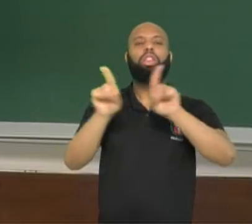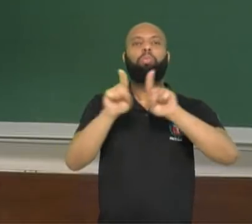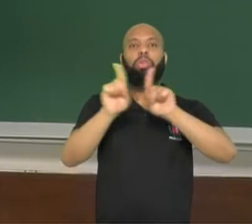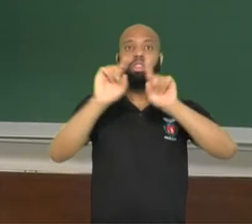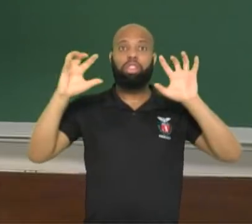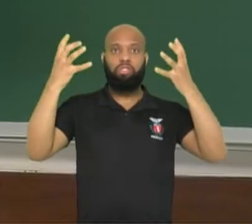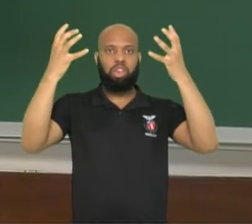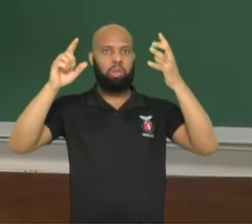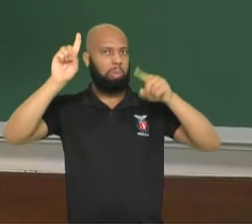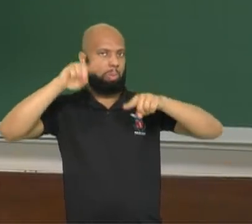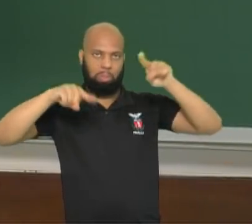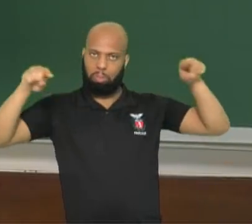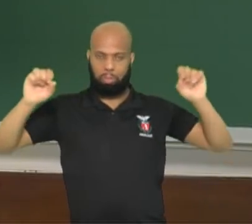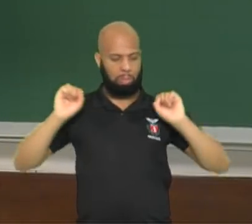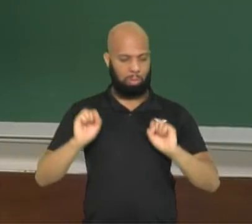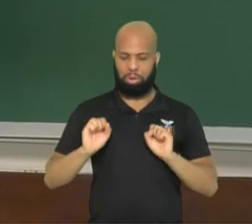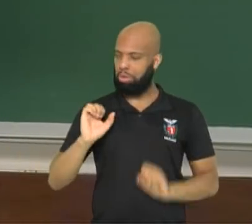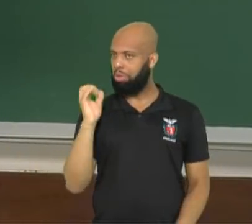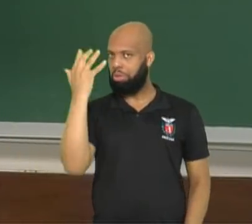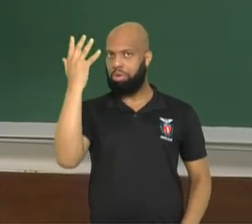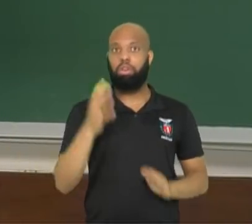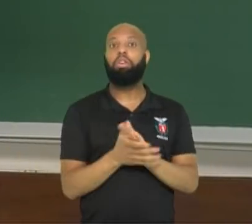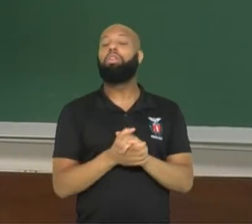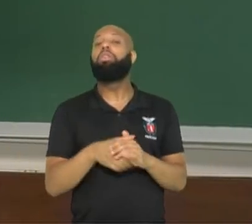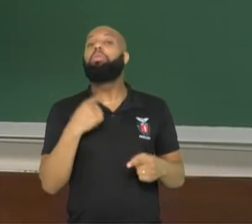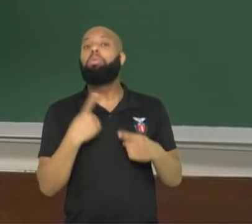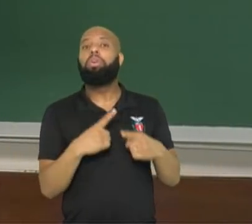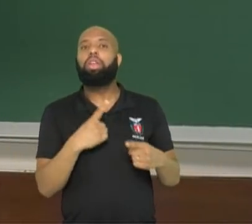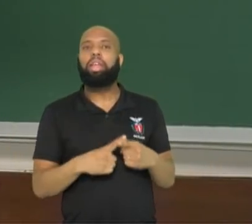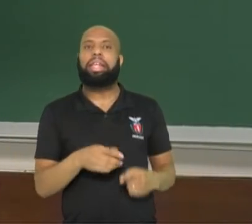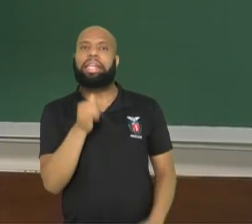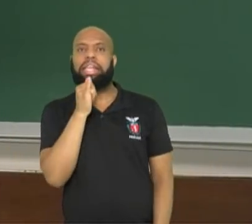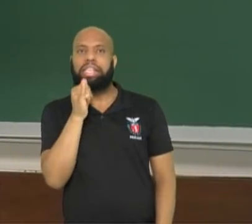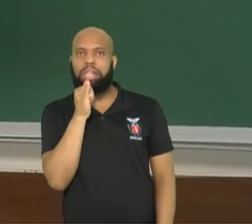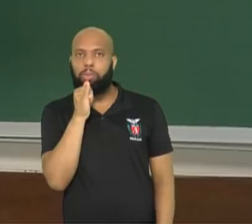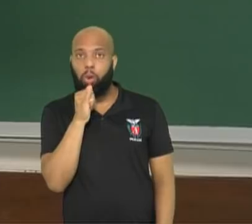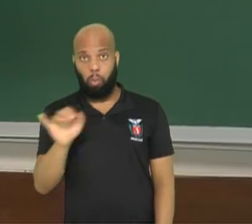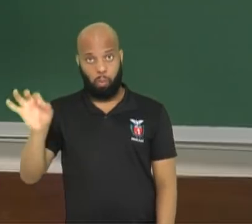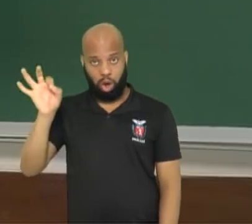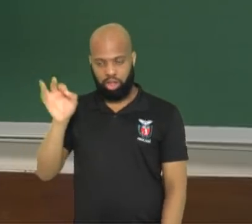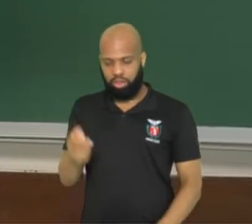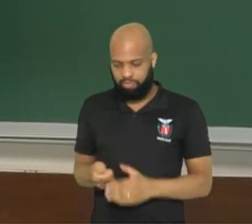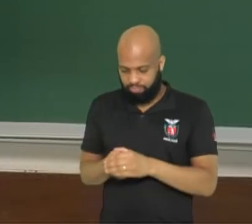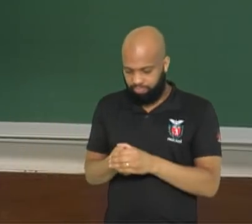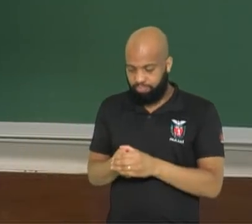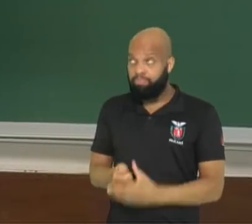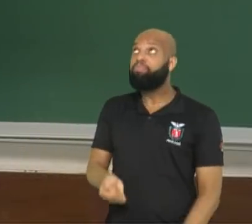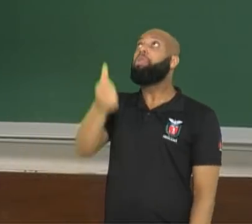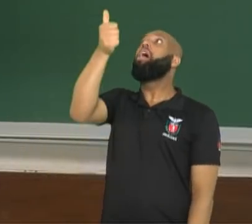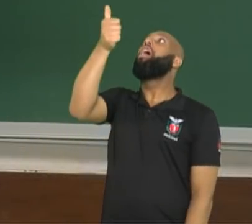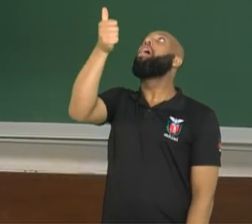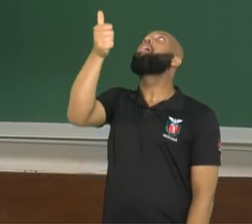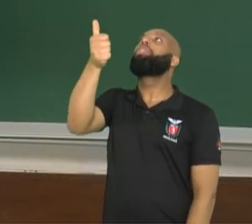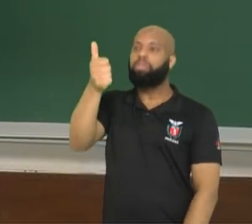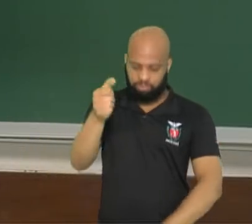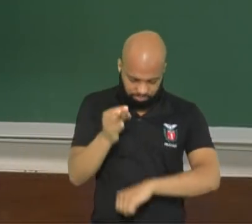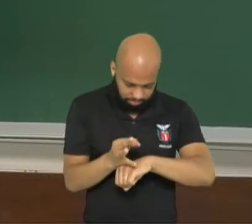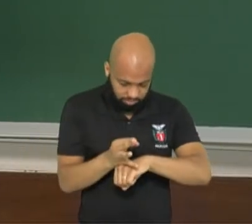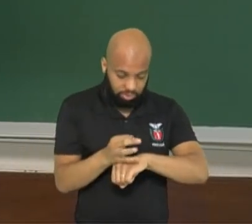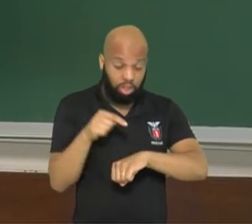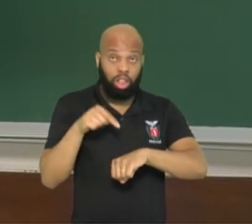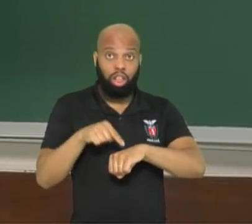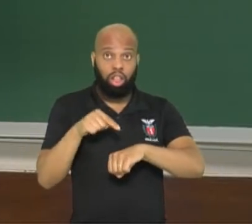evento aleatório, tá? Por quê? Quando eu jogo uma moeda para cima, esse resultado ele pode ser